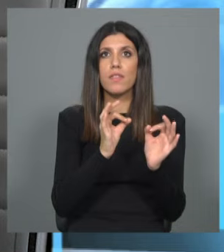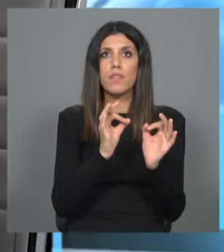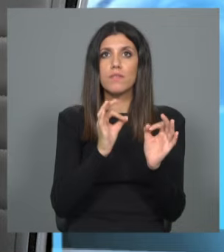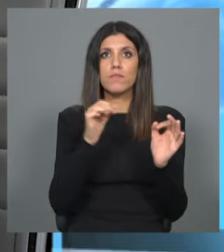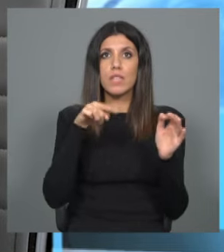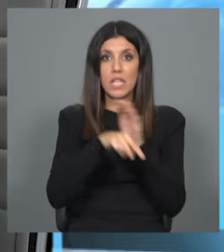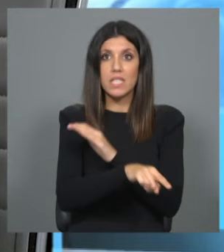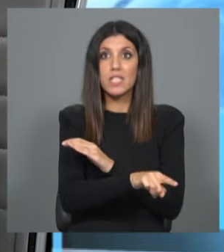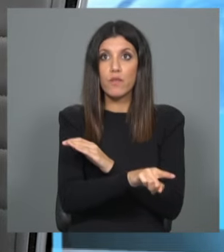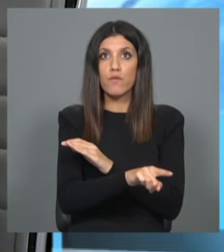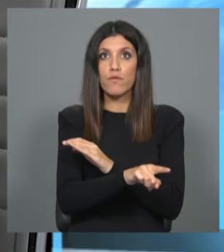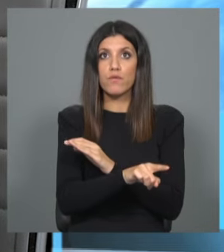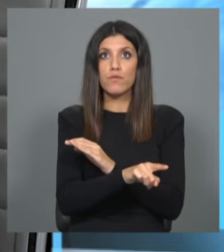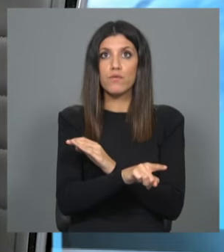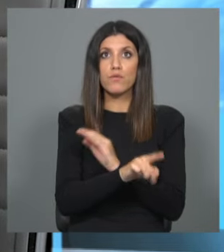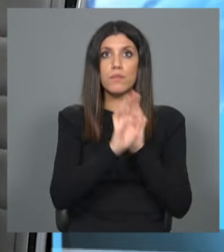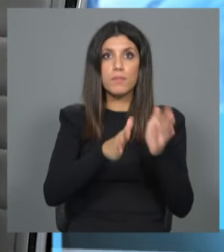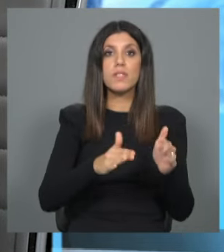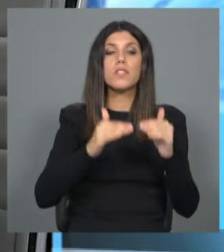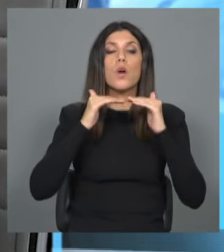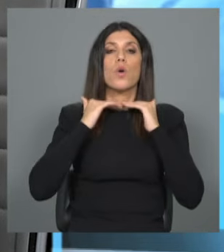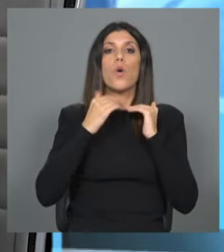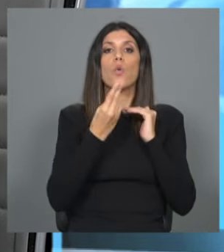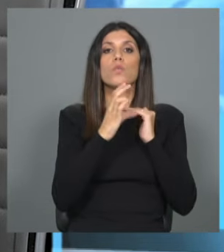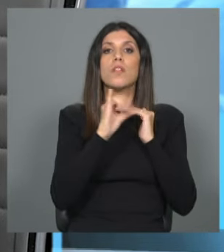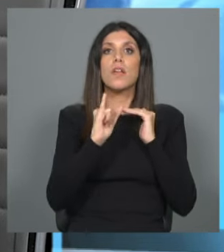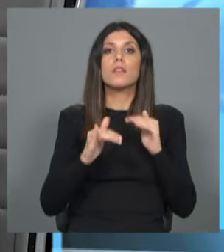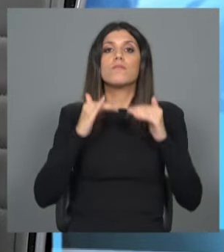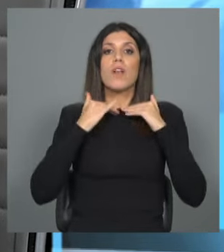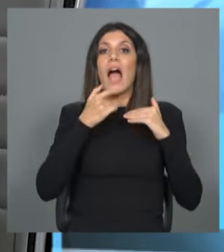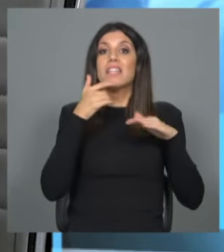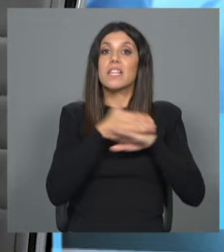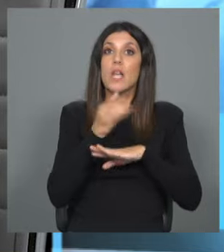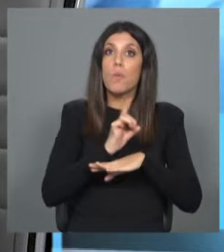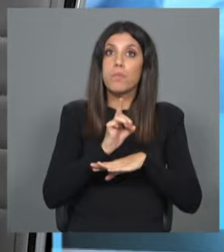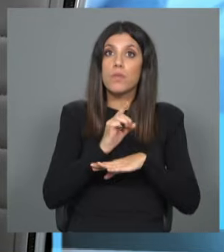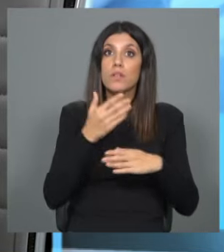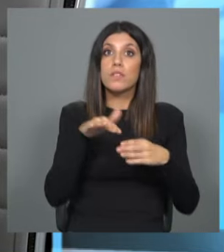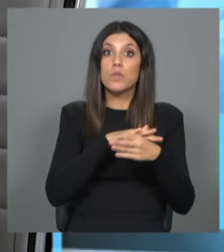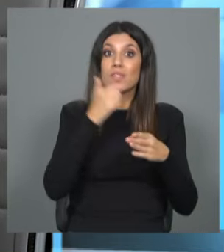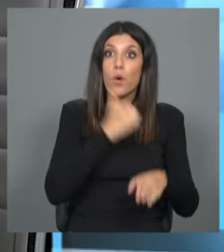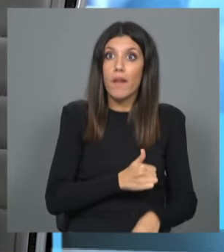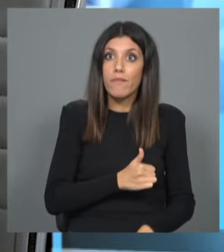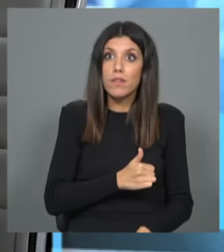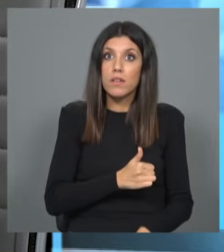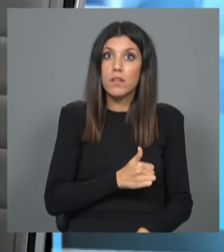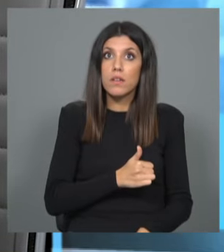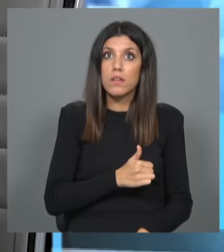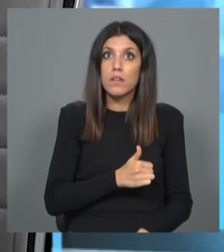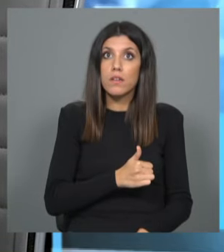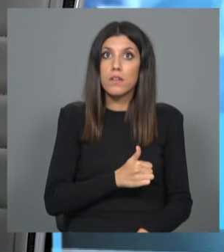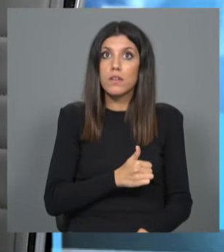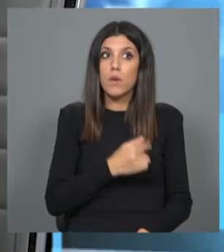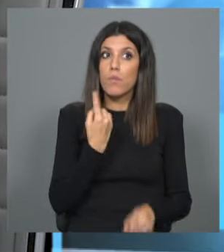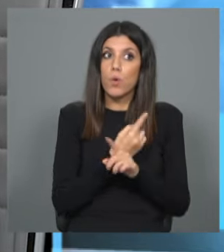intensivos, e precisar desse internamento em cuidados intensivos e não tiver acesso a cuidados intensivos, estamos perante uma situação gravíssima. Algo que não